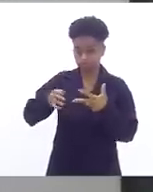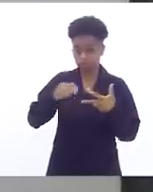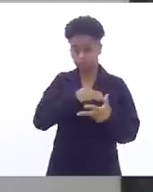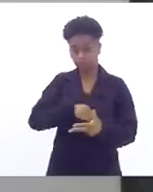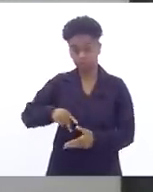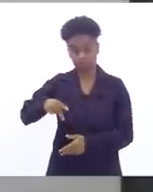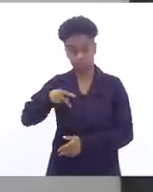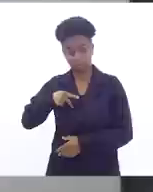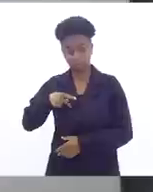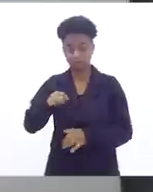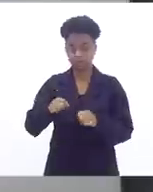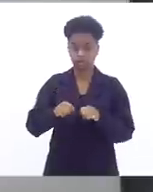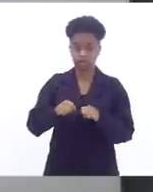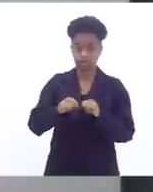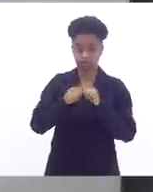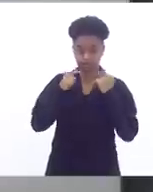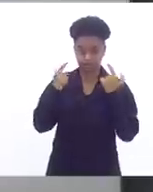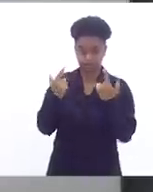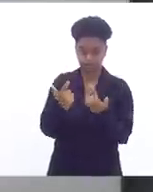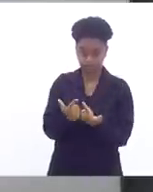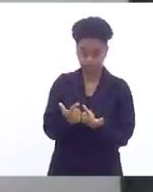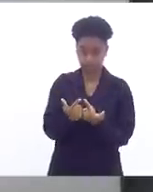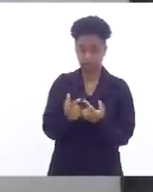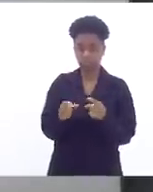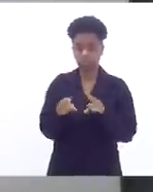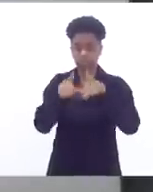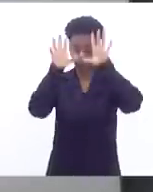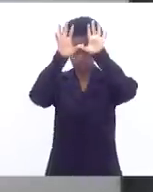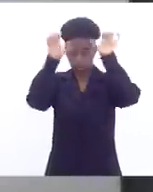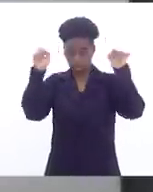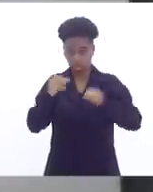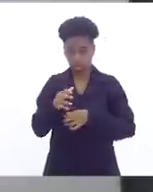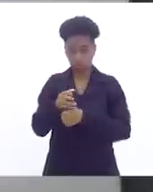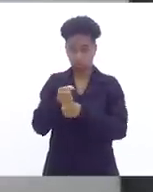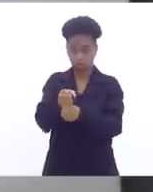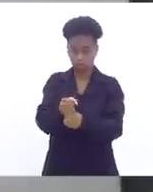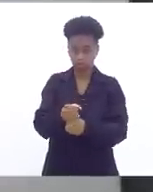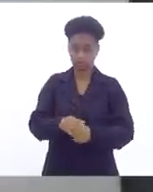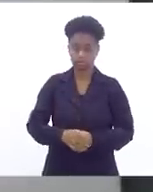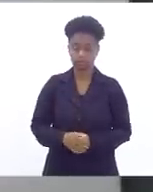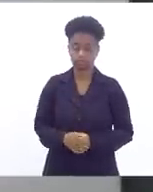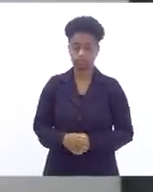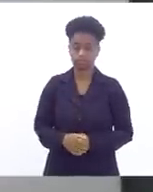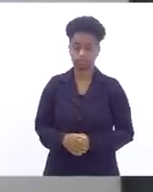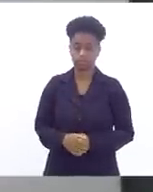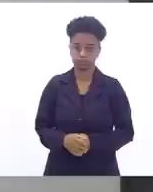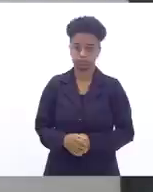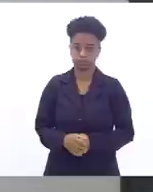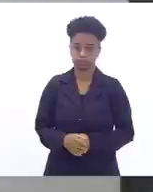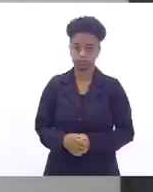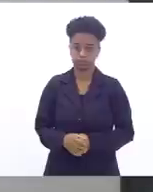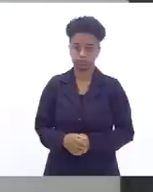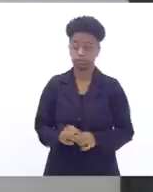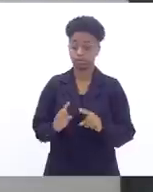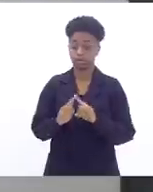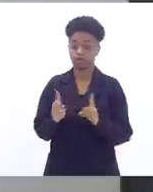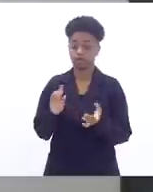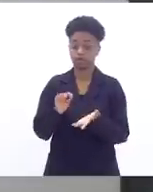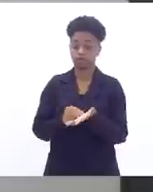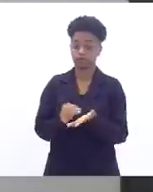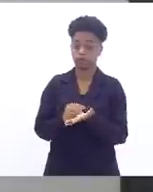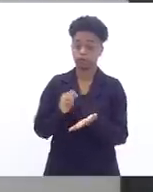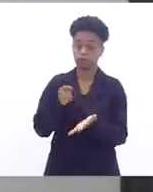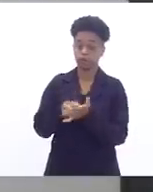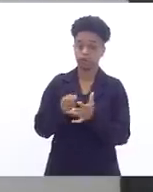Público Assembleia Legislativa Tribunal de Contas e só não pagou